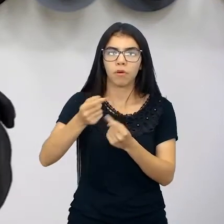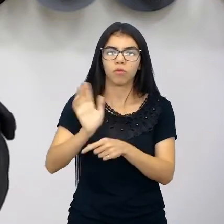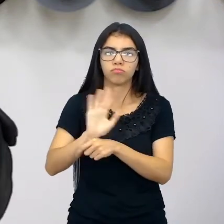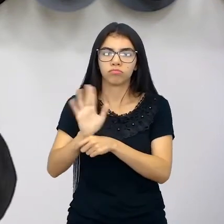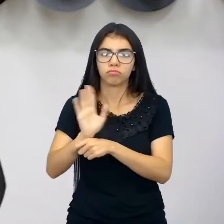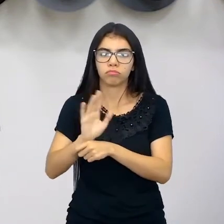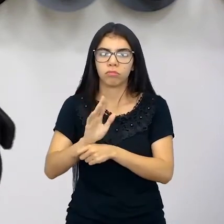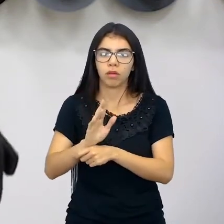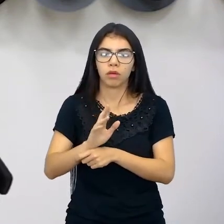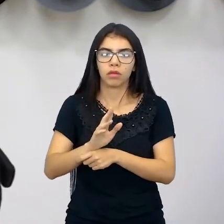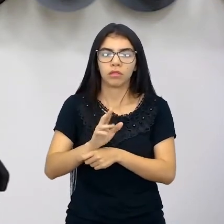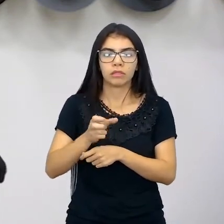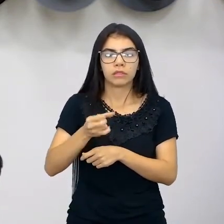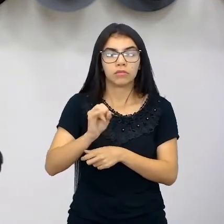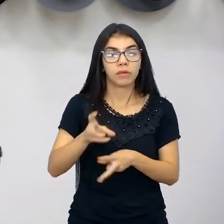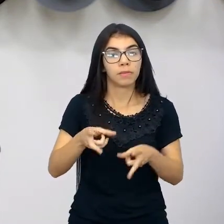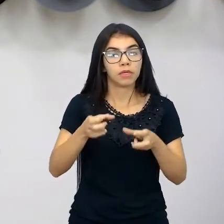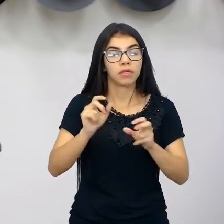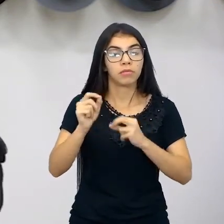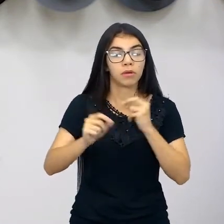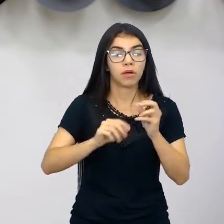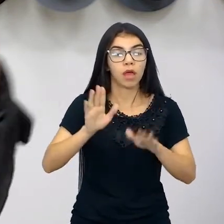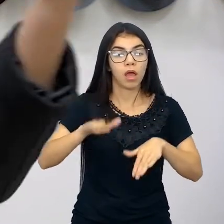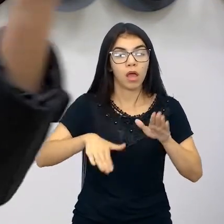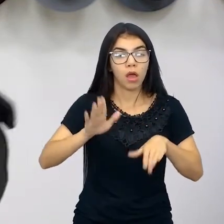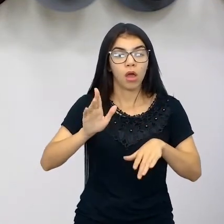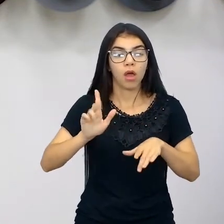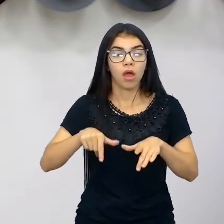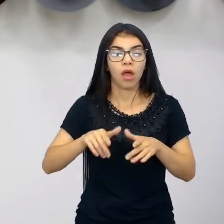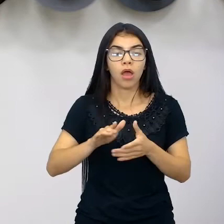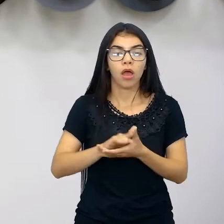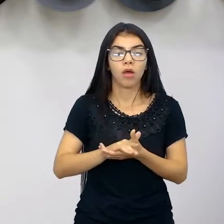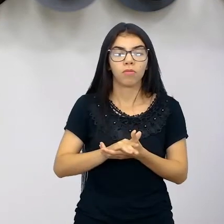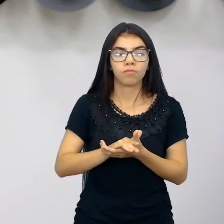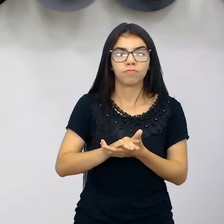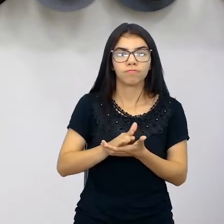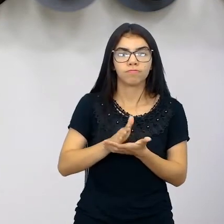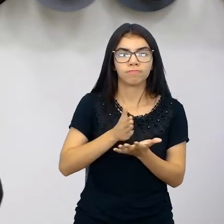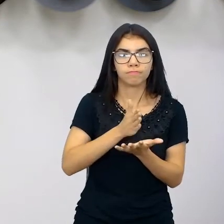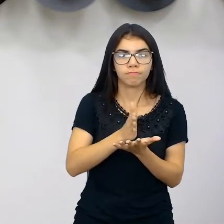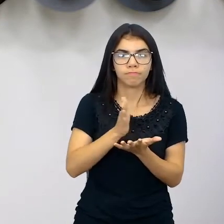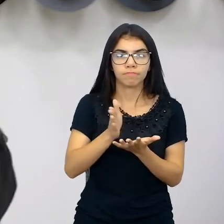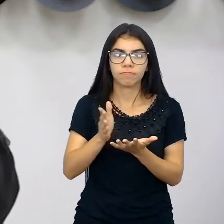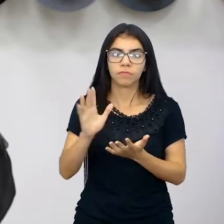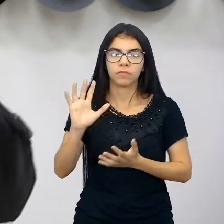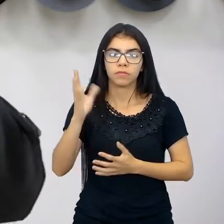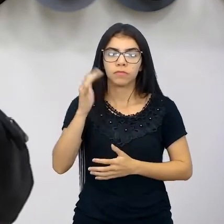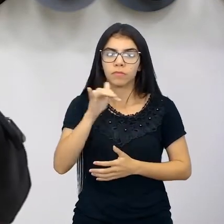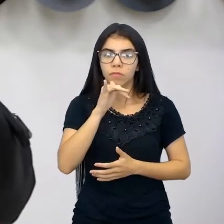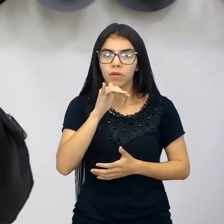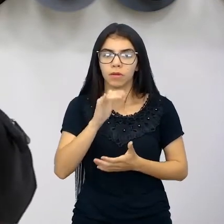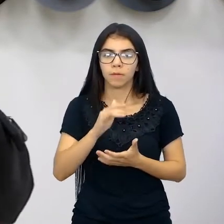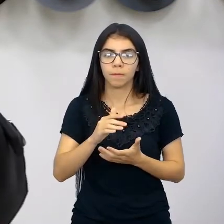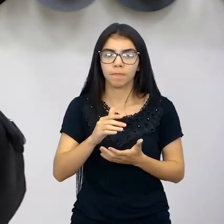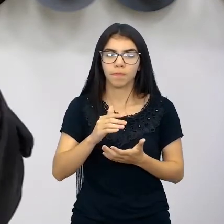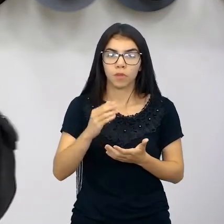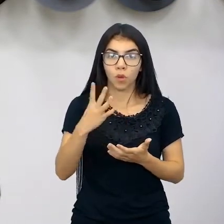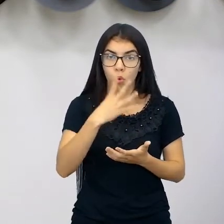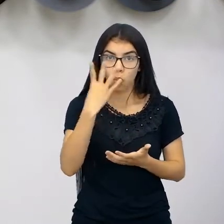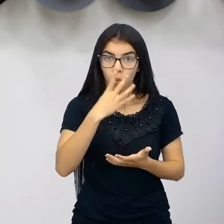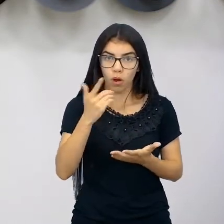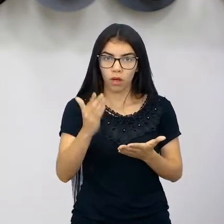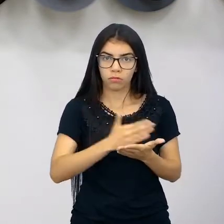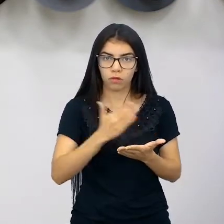você for pegar, não vou dar nomes aqui, mas algumas estão indo para o mesmo caminho do filme, que é, eu vou escrever 4 livros de um